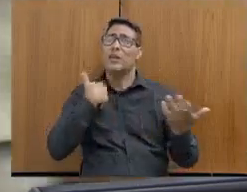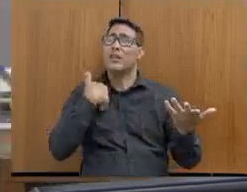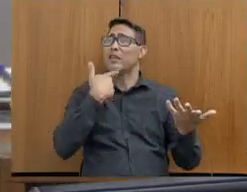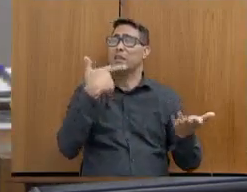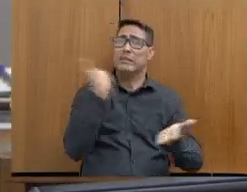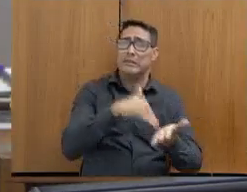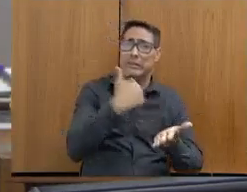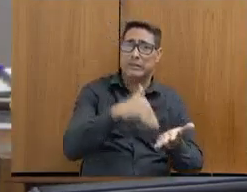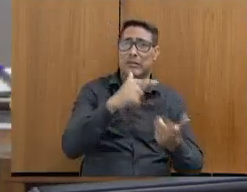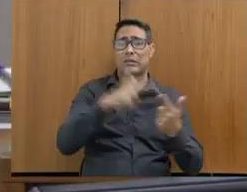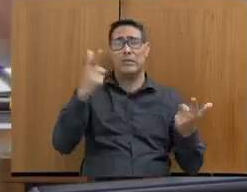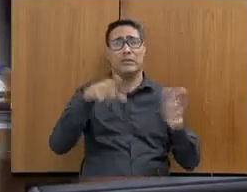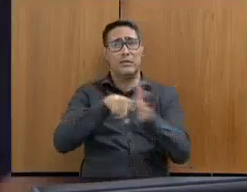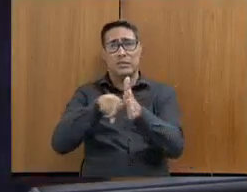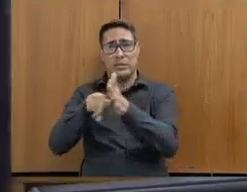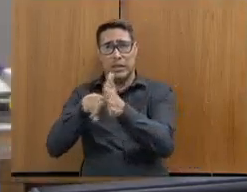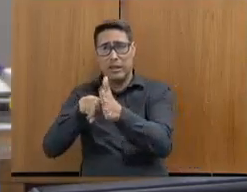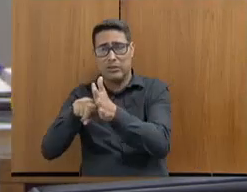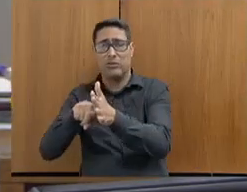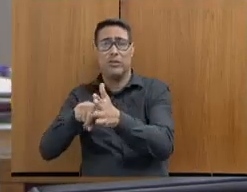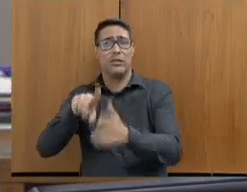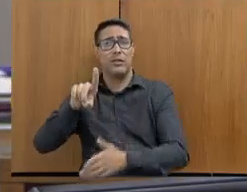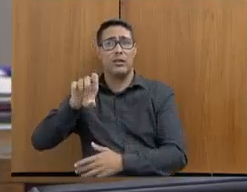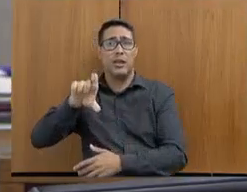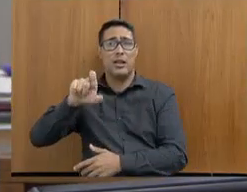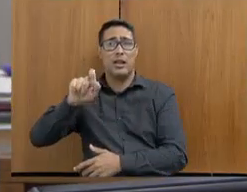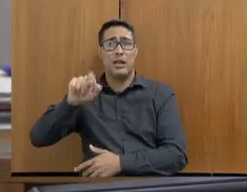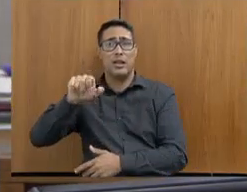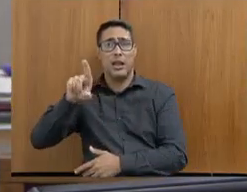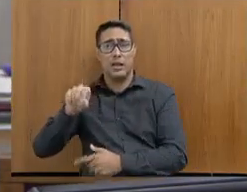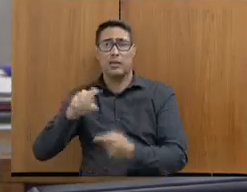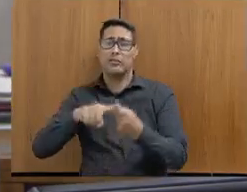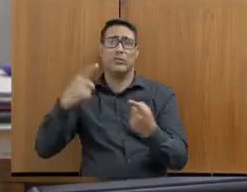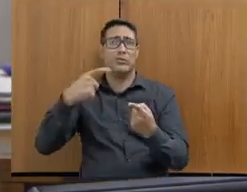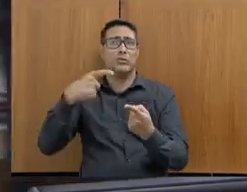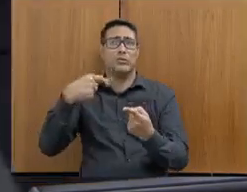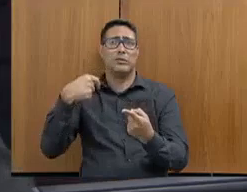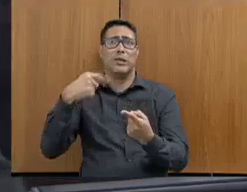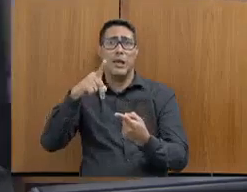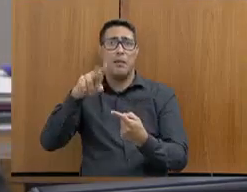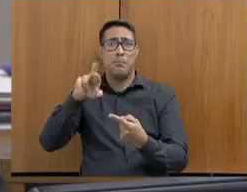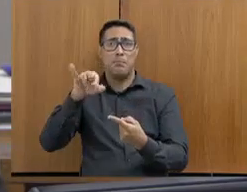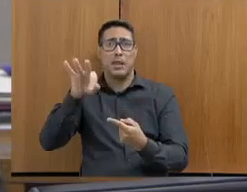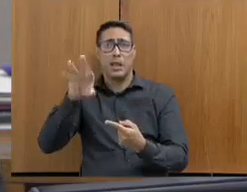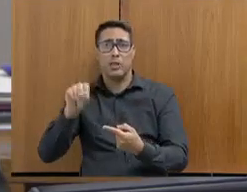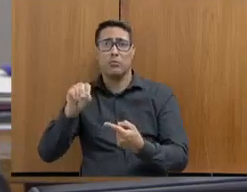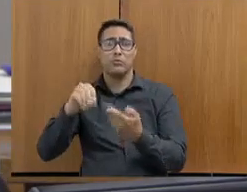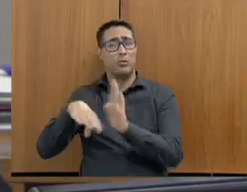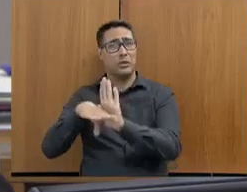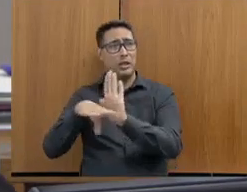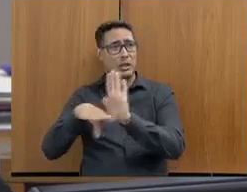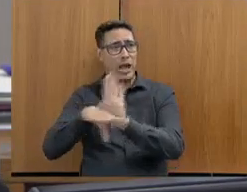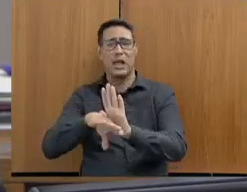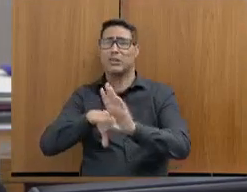investigadores Delegados médicos legistas peritos auxiliares e essa sobrecarga de